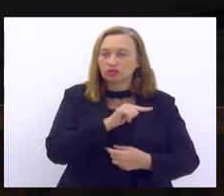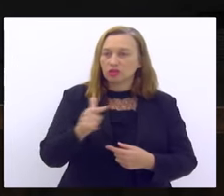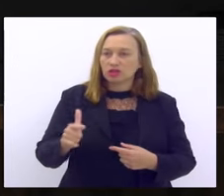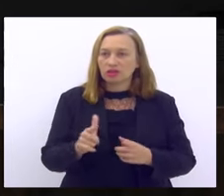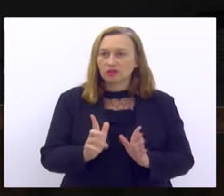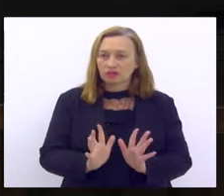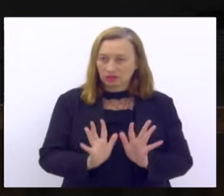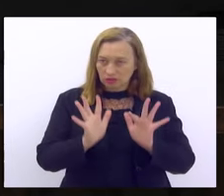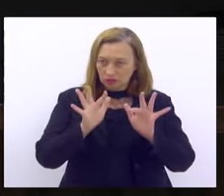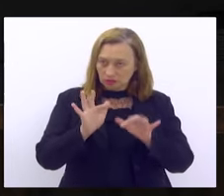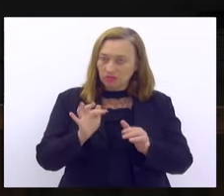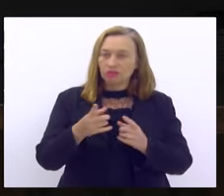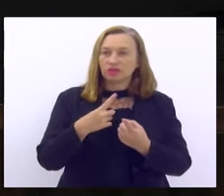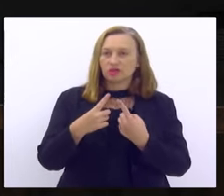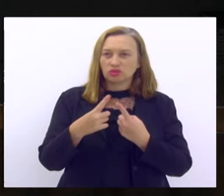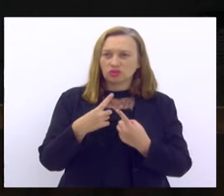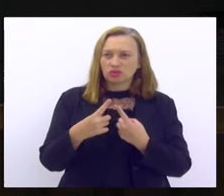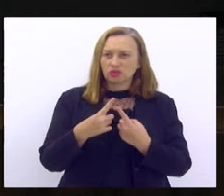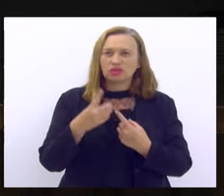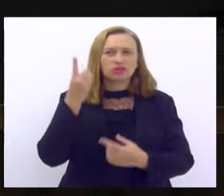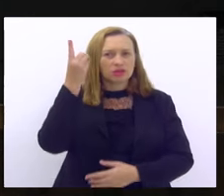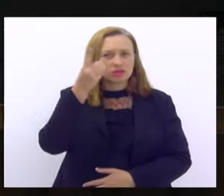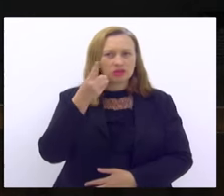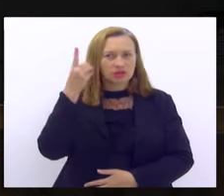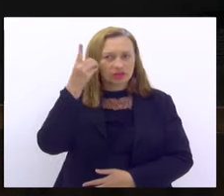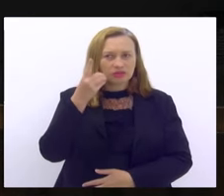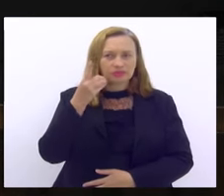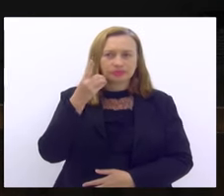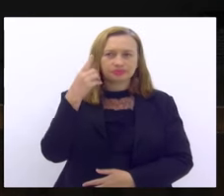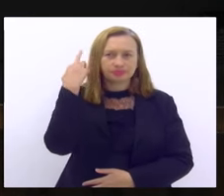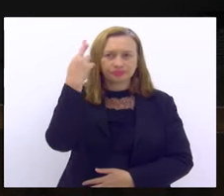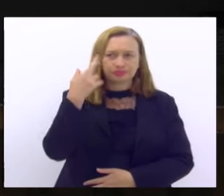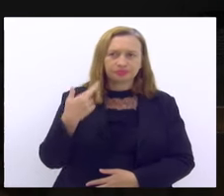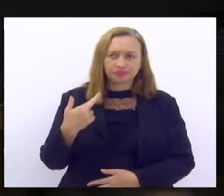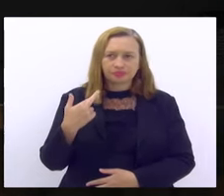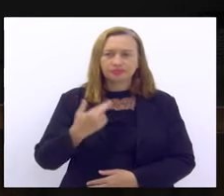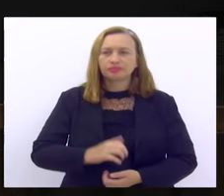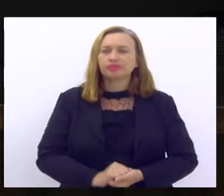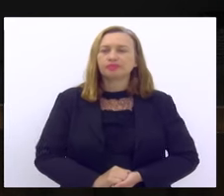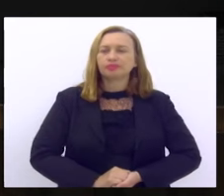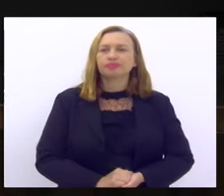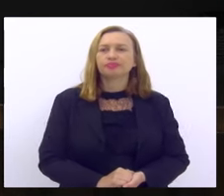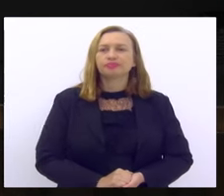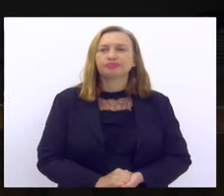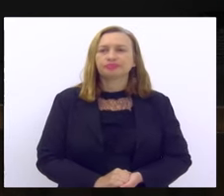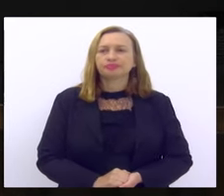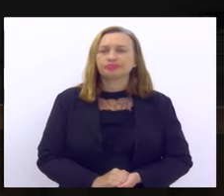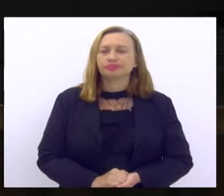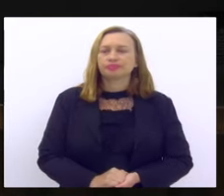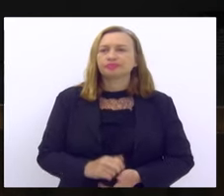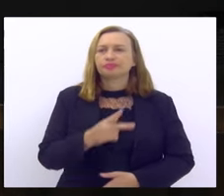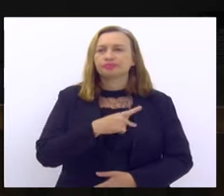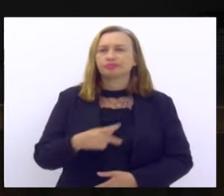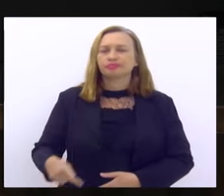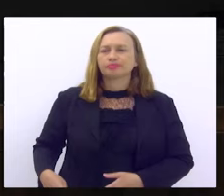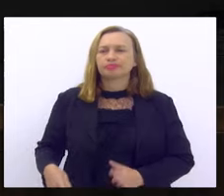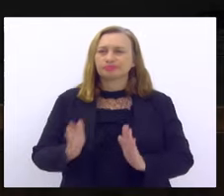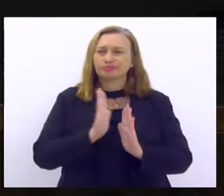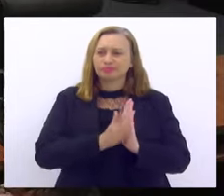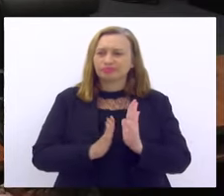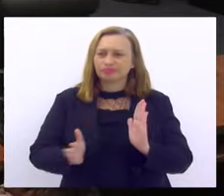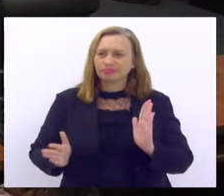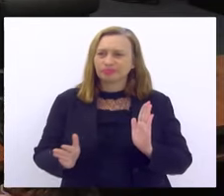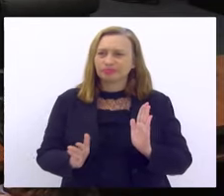quer para discutir. Deputada Renata Souza. Deputada... Presidenta, pela ordem, eu,